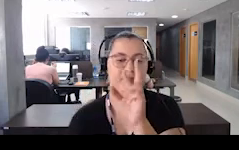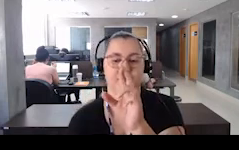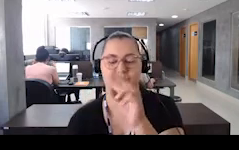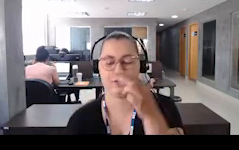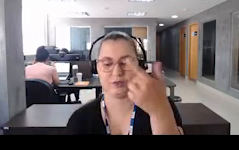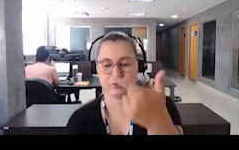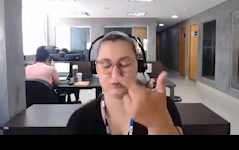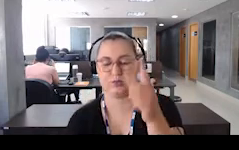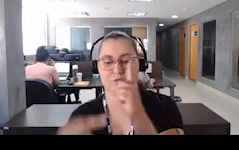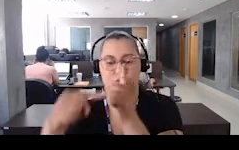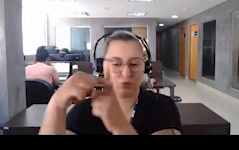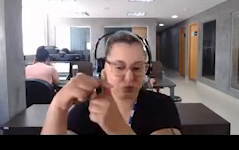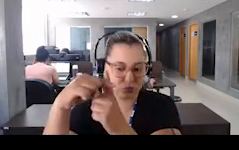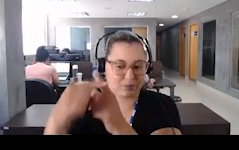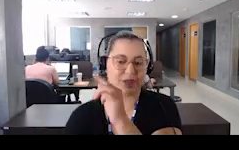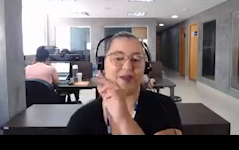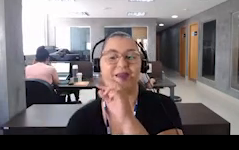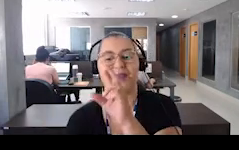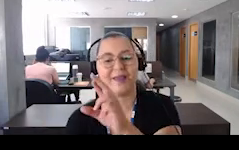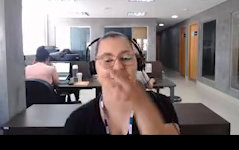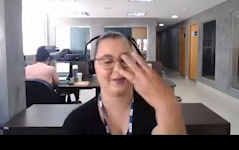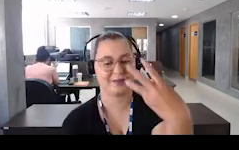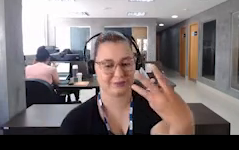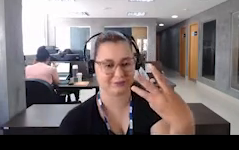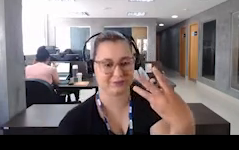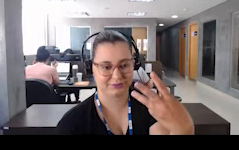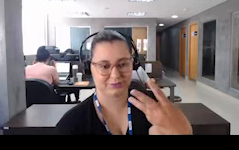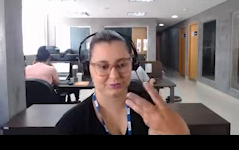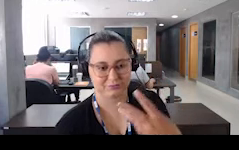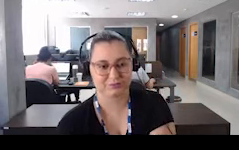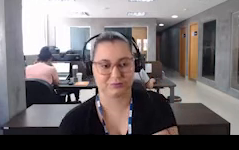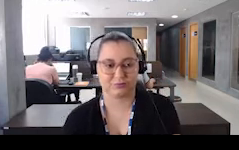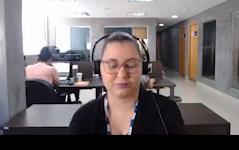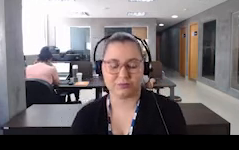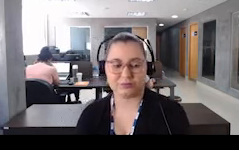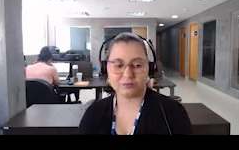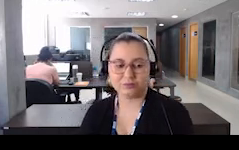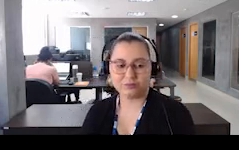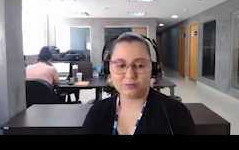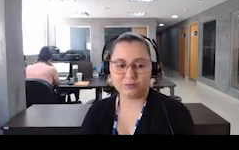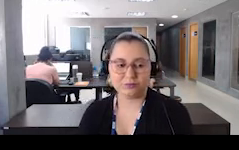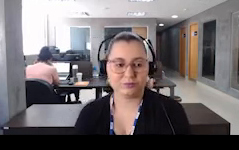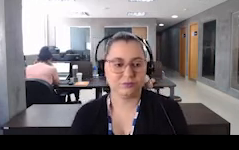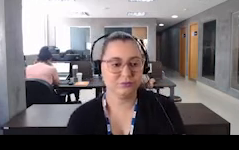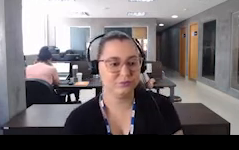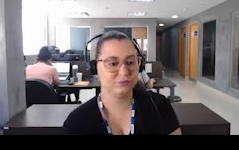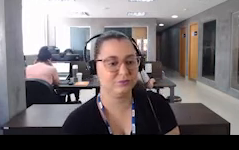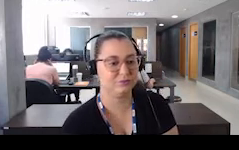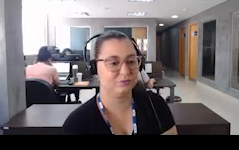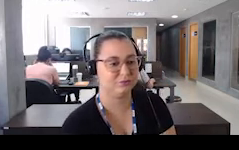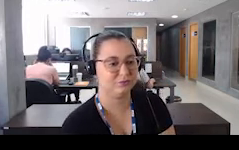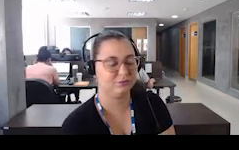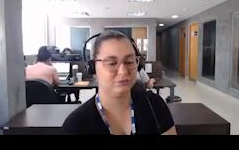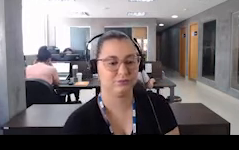R3, certo? Então, a gente pode fazer isso aqui, ó, só porque o circuito aqui, está em série, né? Então, vou reescrever